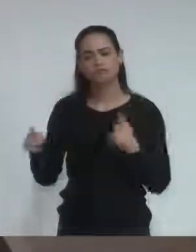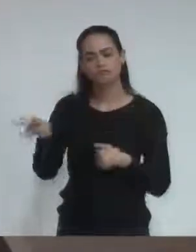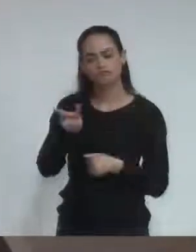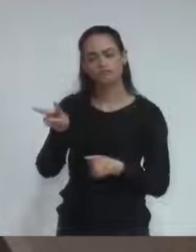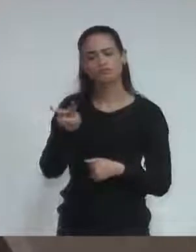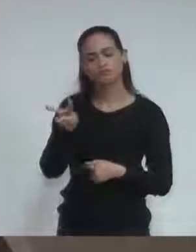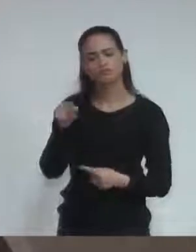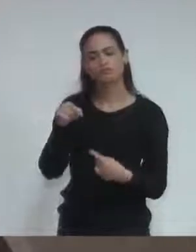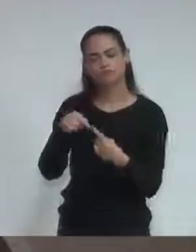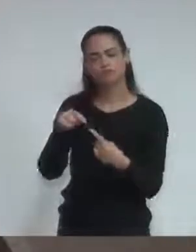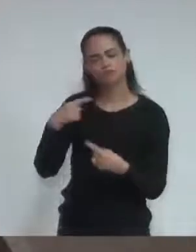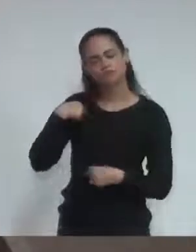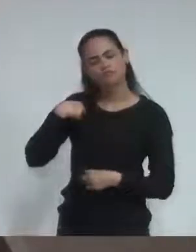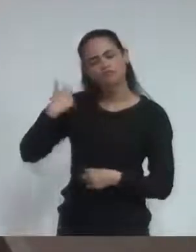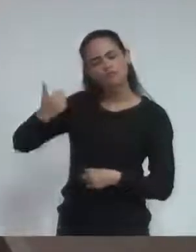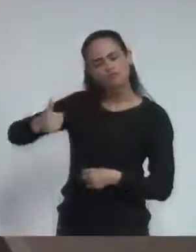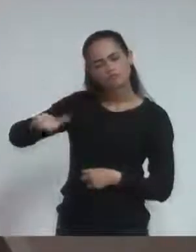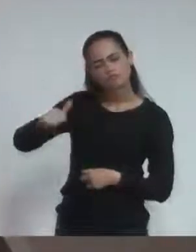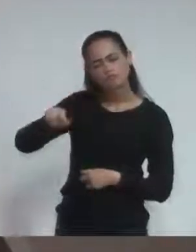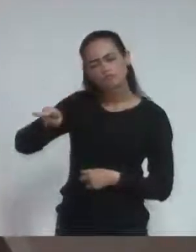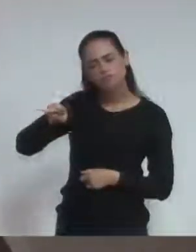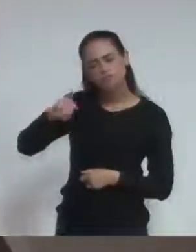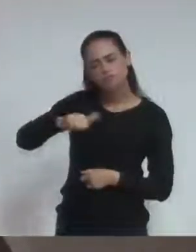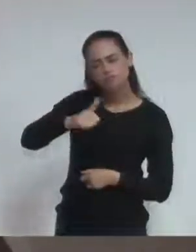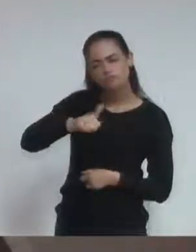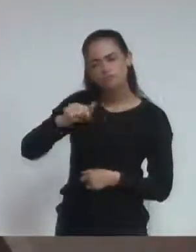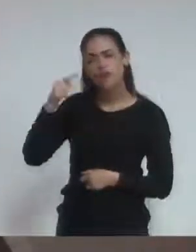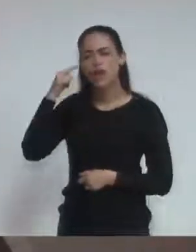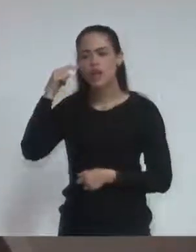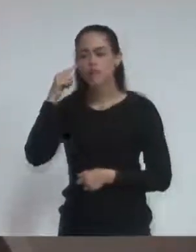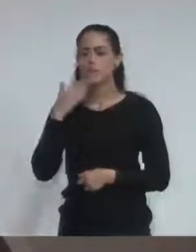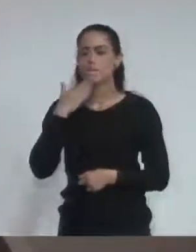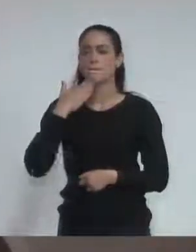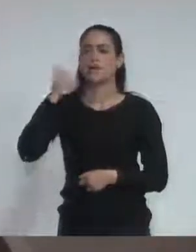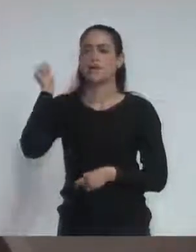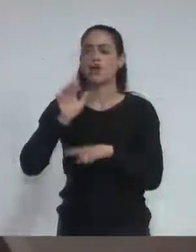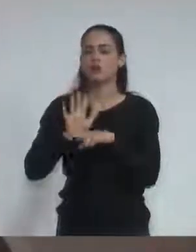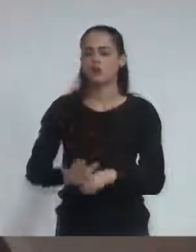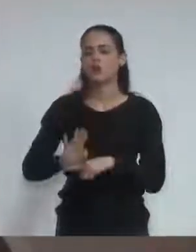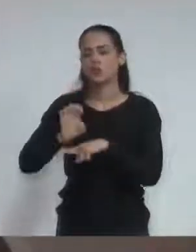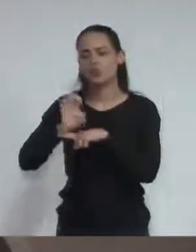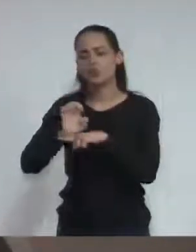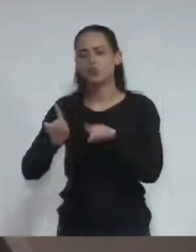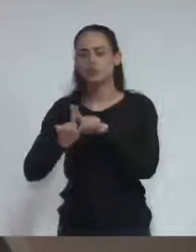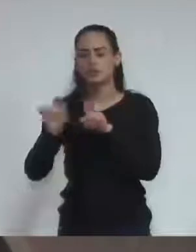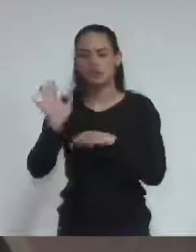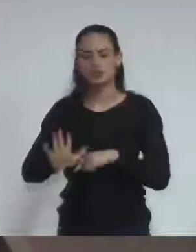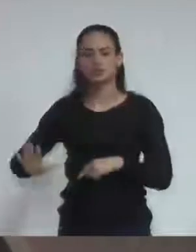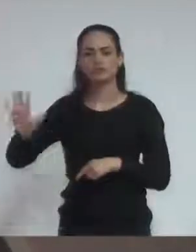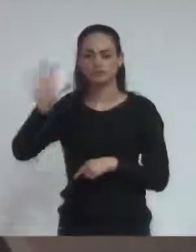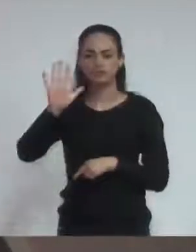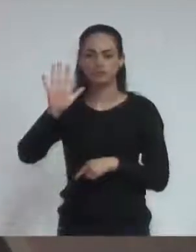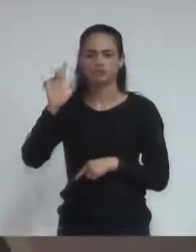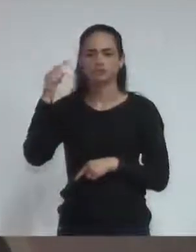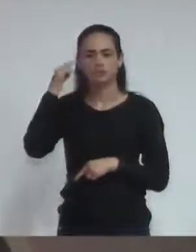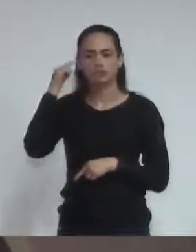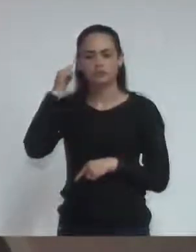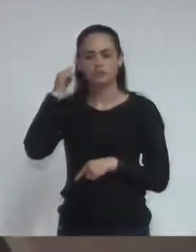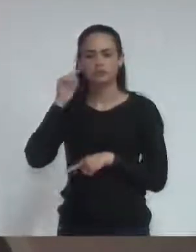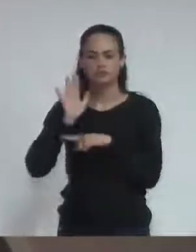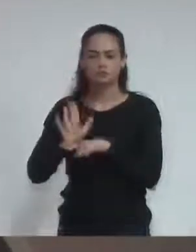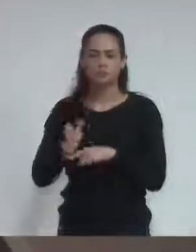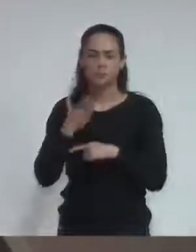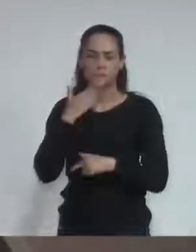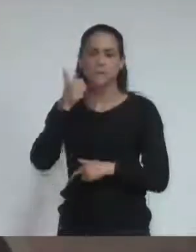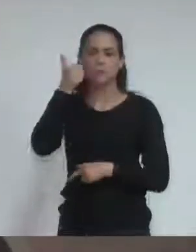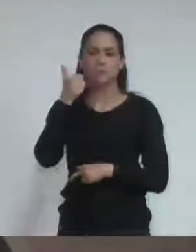minha avaliação, que possa ser o melhor para o Estado e para o país, com muitas ressalvas e respeitando quem pensa de forma diferente.